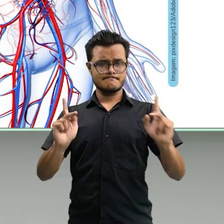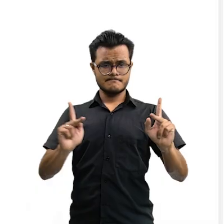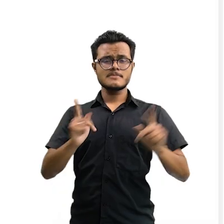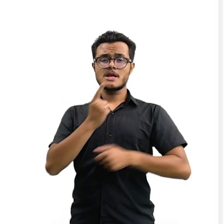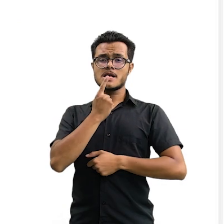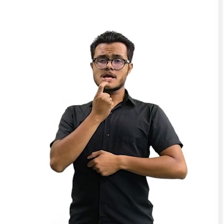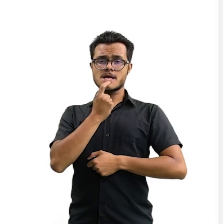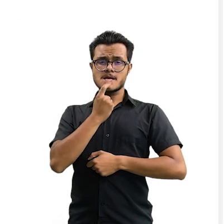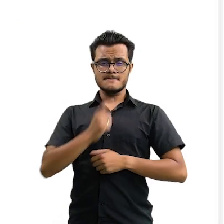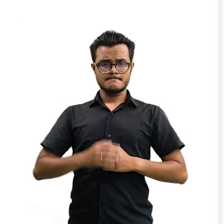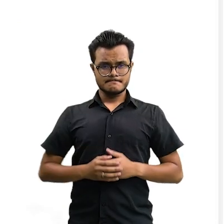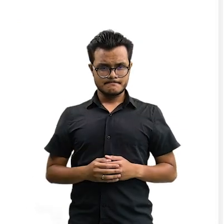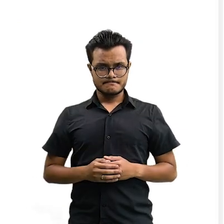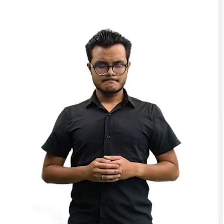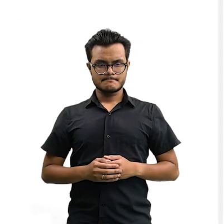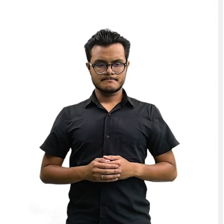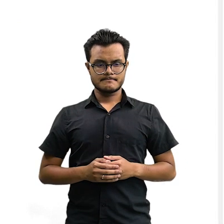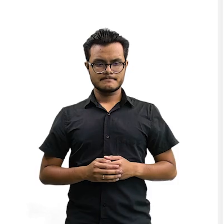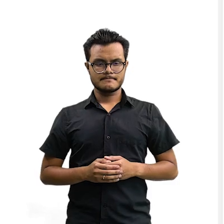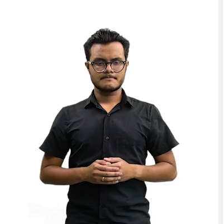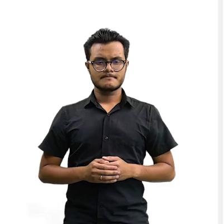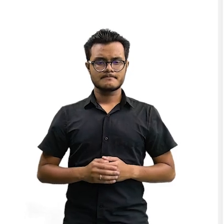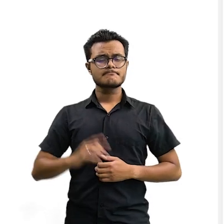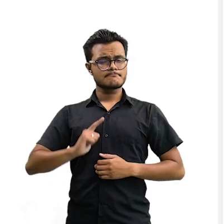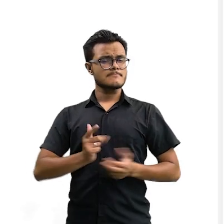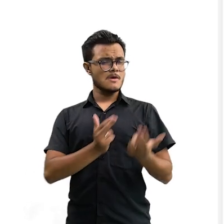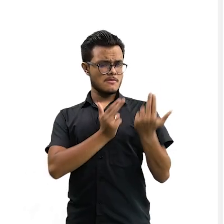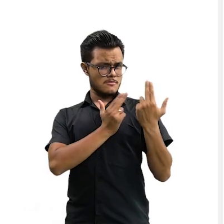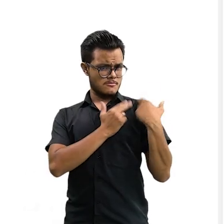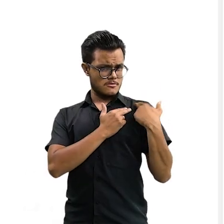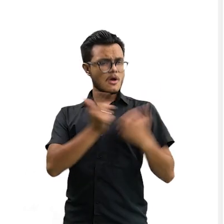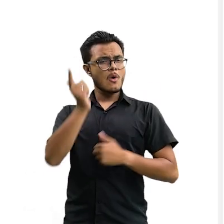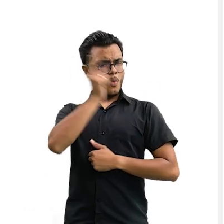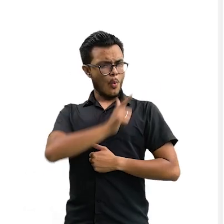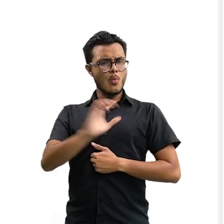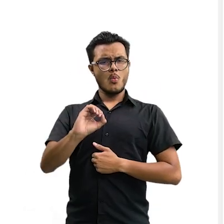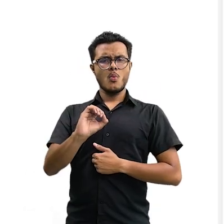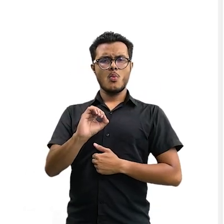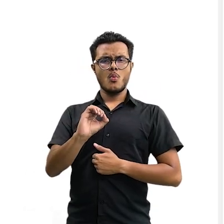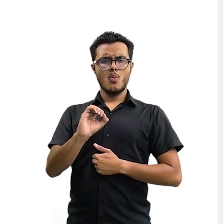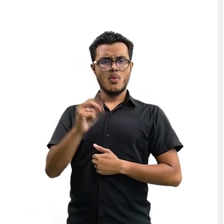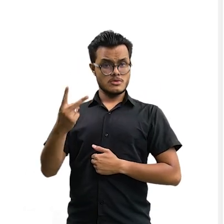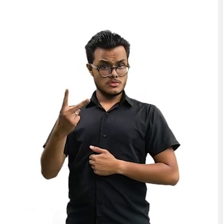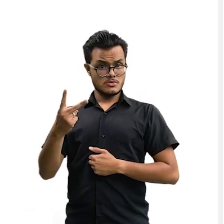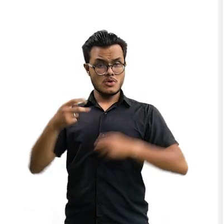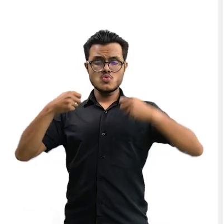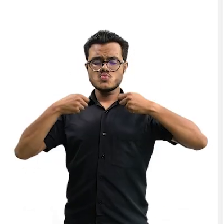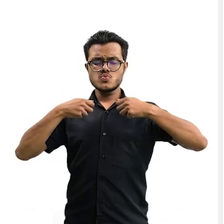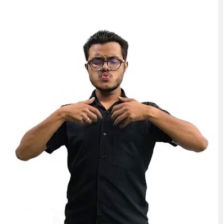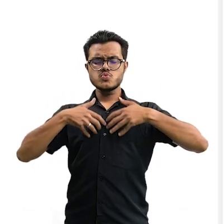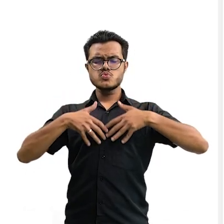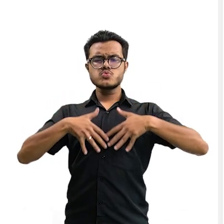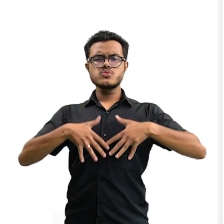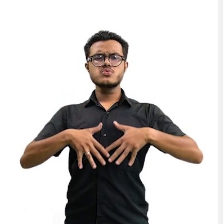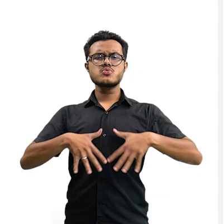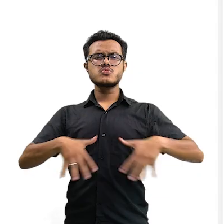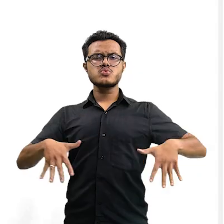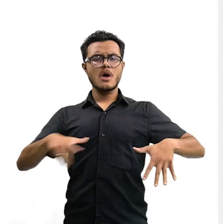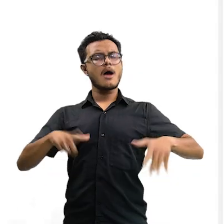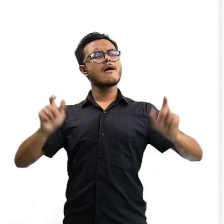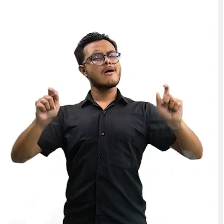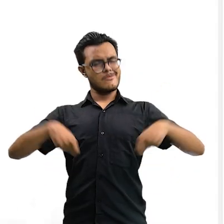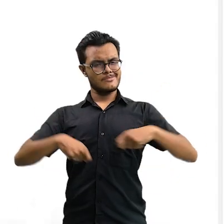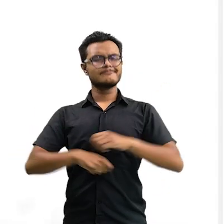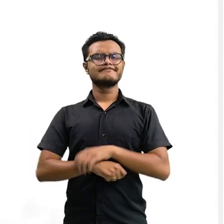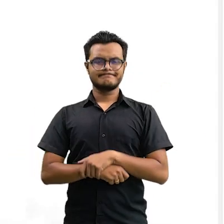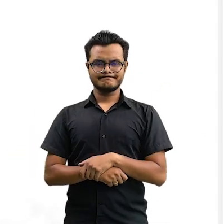sangue. Muito bem. E ela é responsável pelo transporte de praticamente todo o oxigênio que a gente leva para todo o nosso